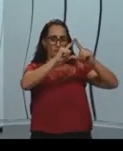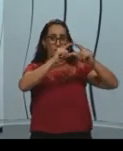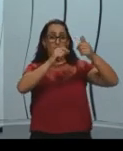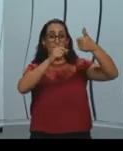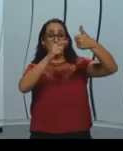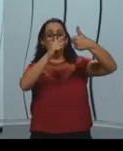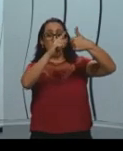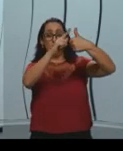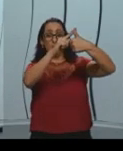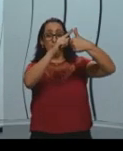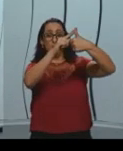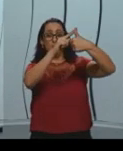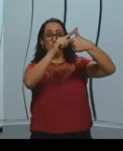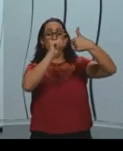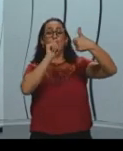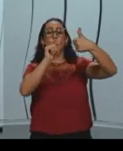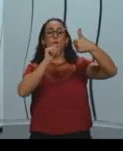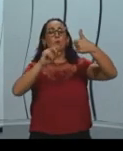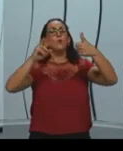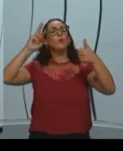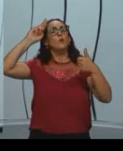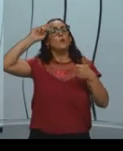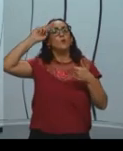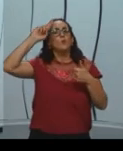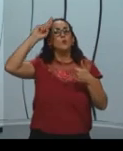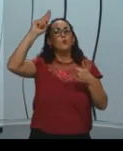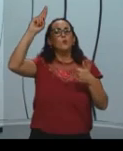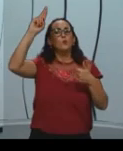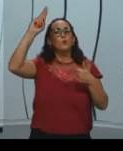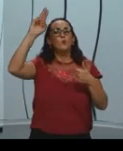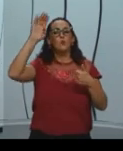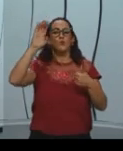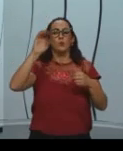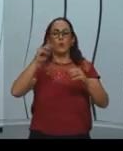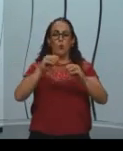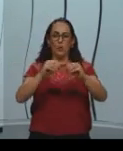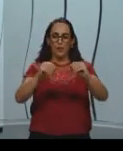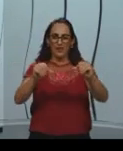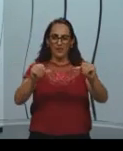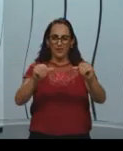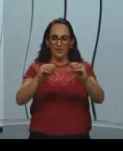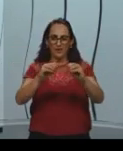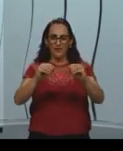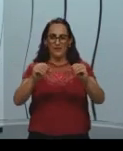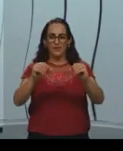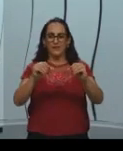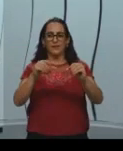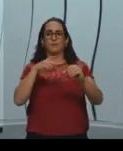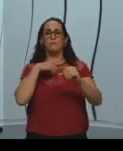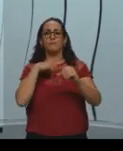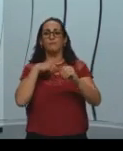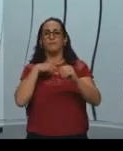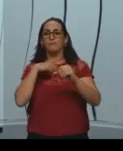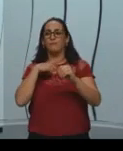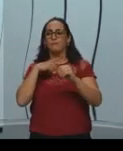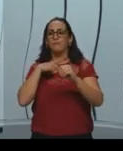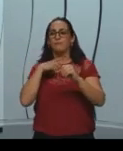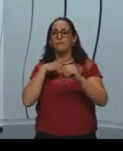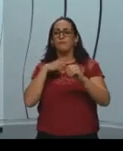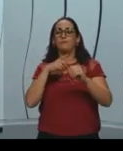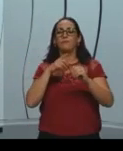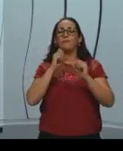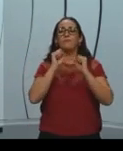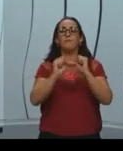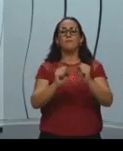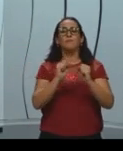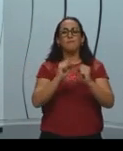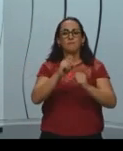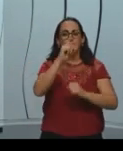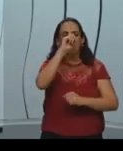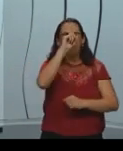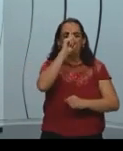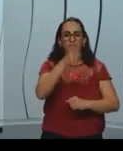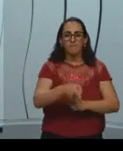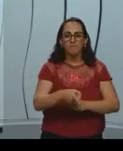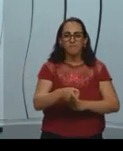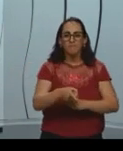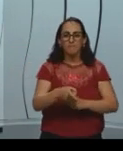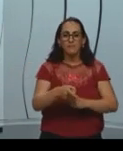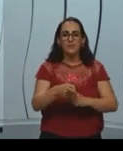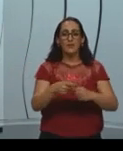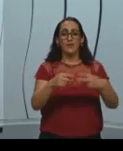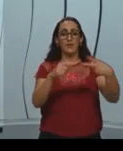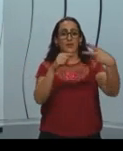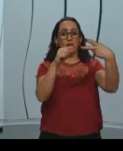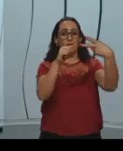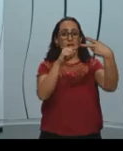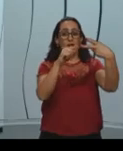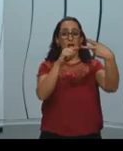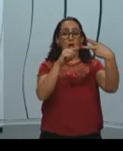engenho, como eu já comentei, né, que tinha o poder de mando ali. A gente tem aí, né, na parte central dessa pirâmide seriam os homens